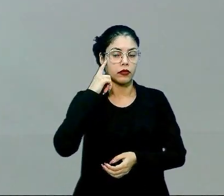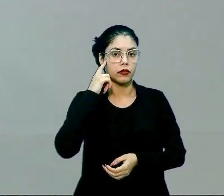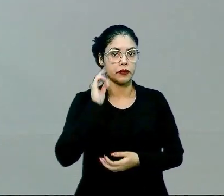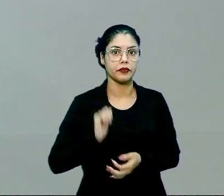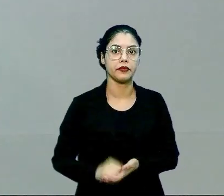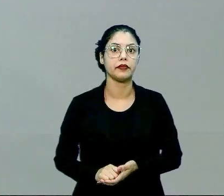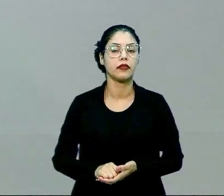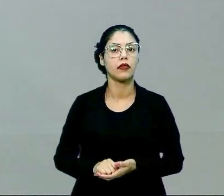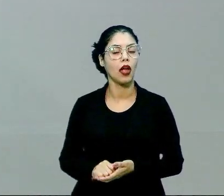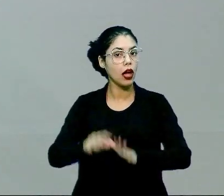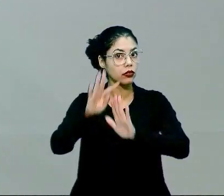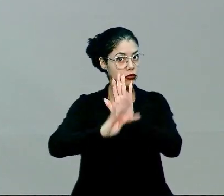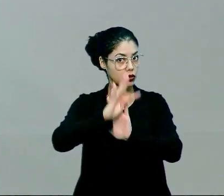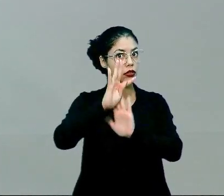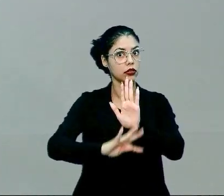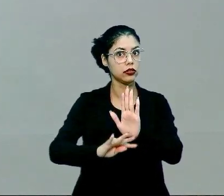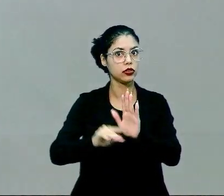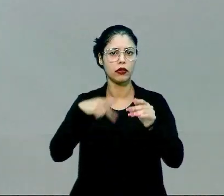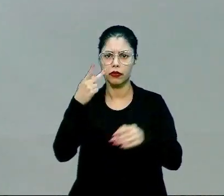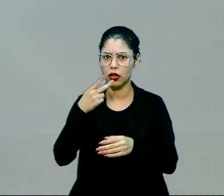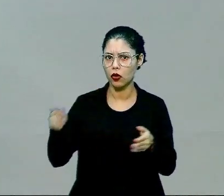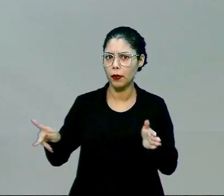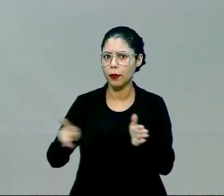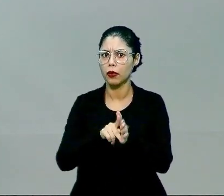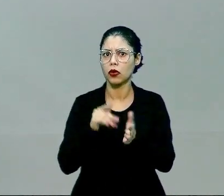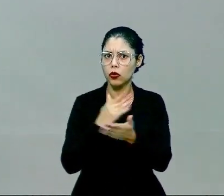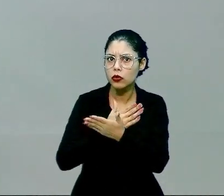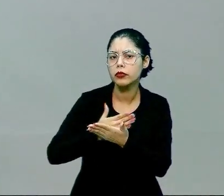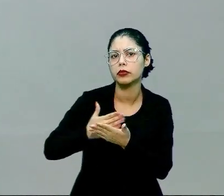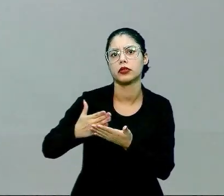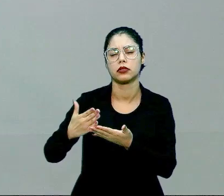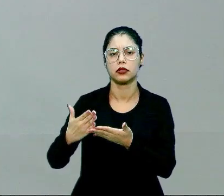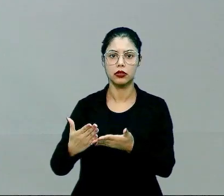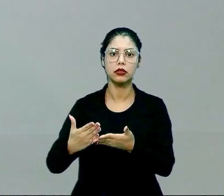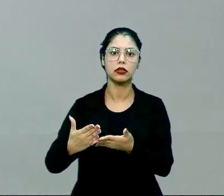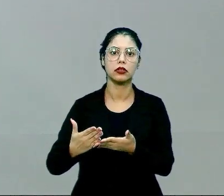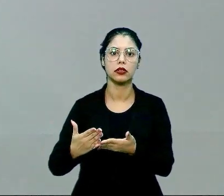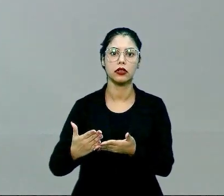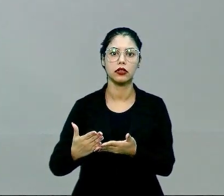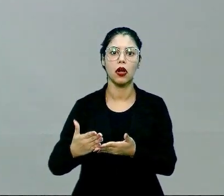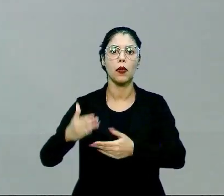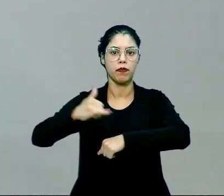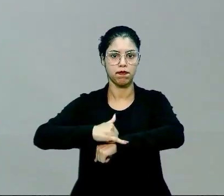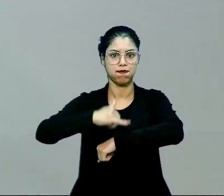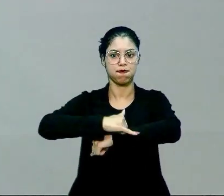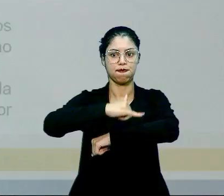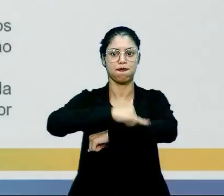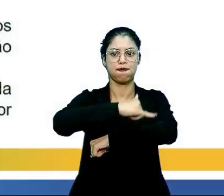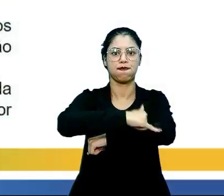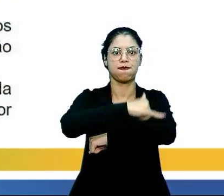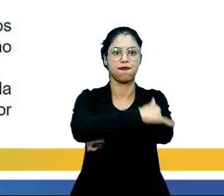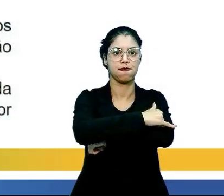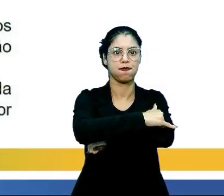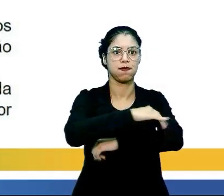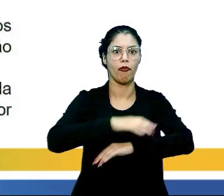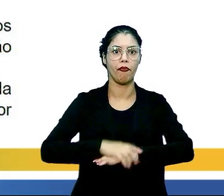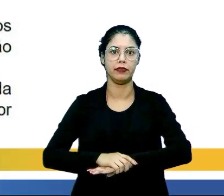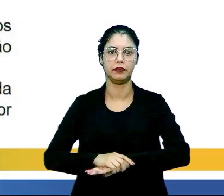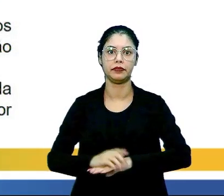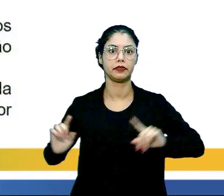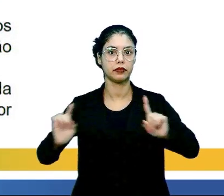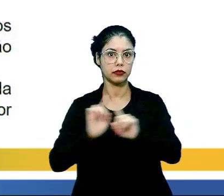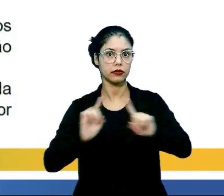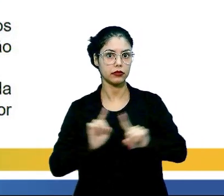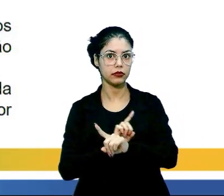aqui. O texto mencionou no começo a obesidade não é, vamos lá, cadê eu?